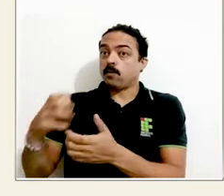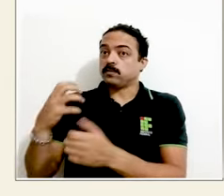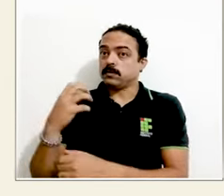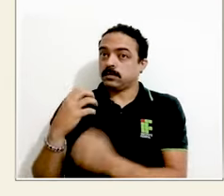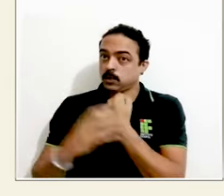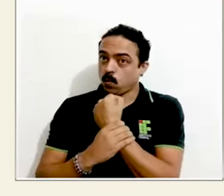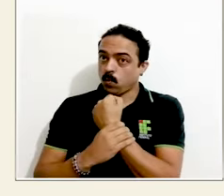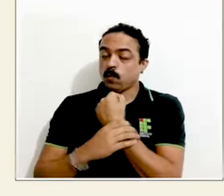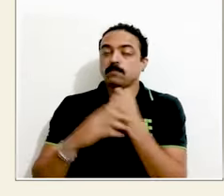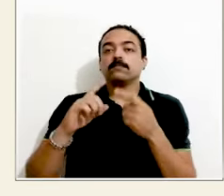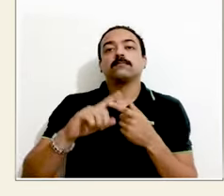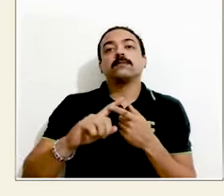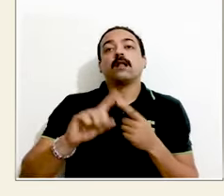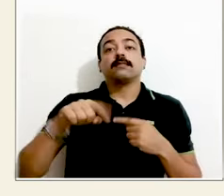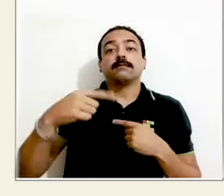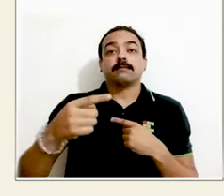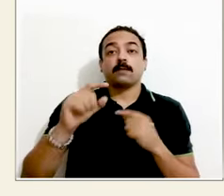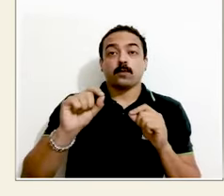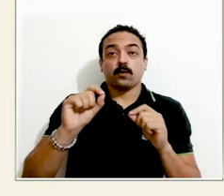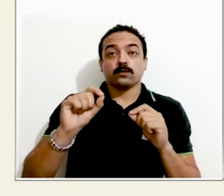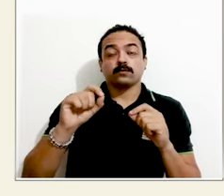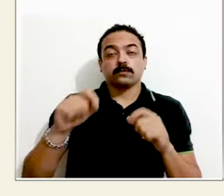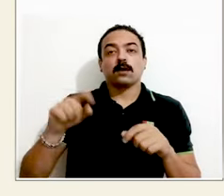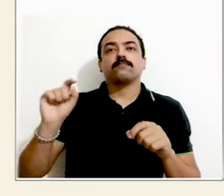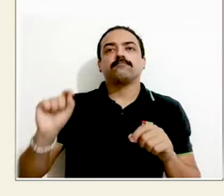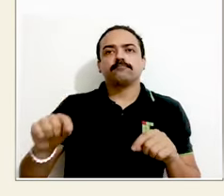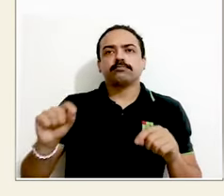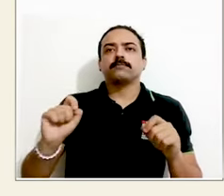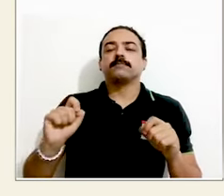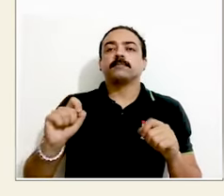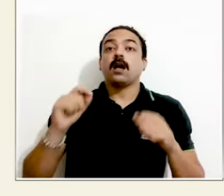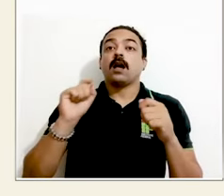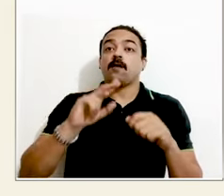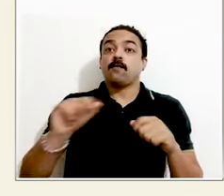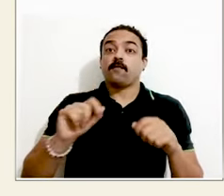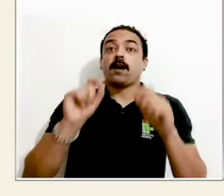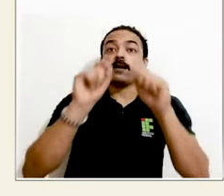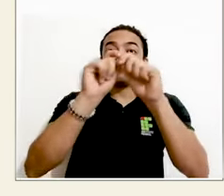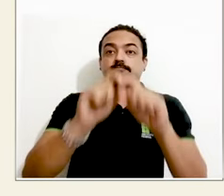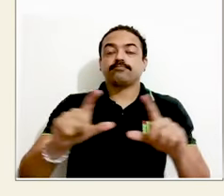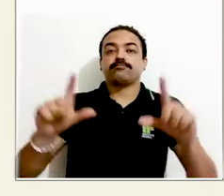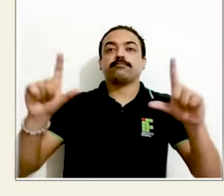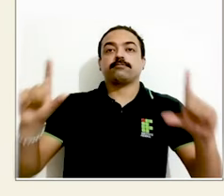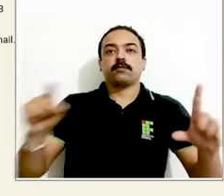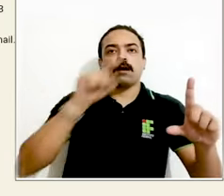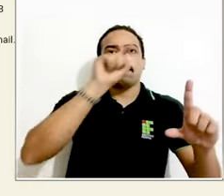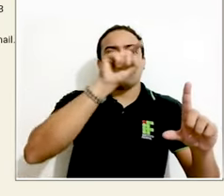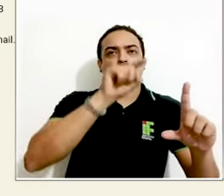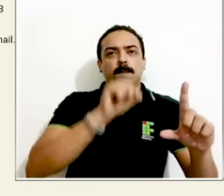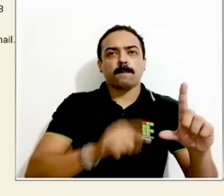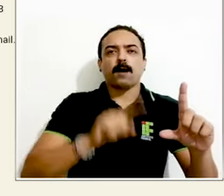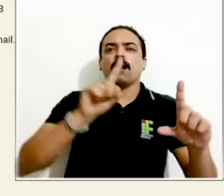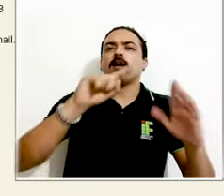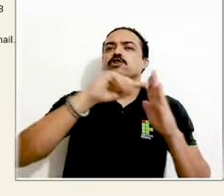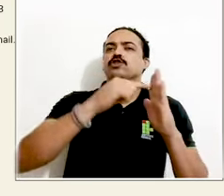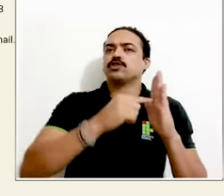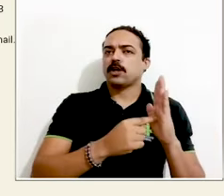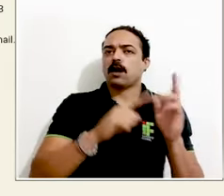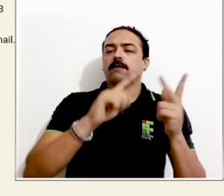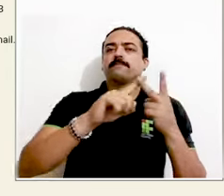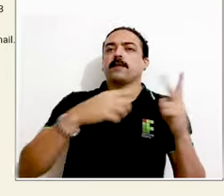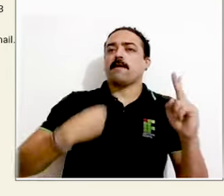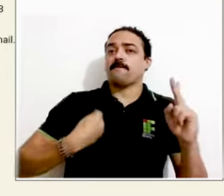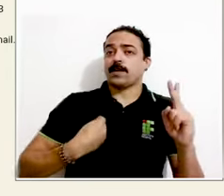local seguro para que sempre que você precise você possa utilizá-la depois basta clicar em confirmar o login não quer